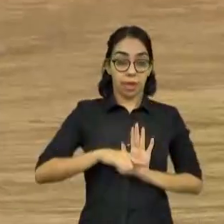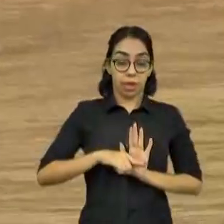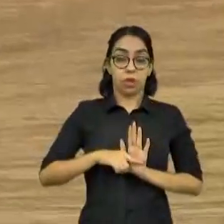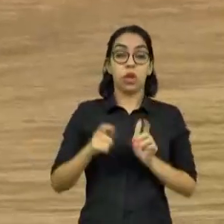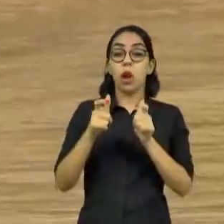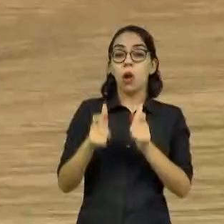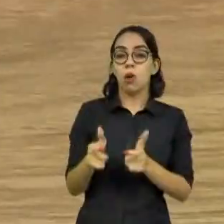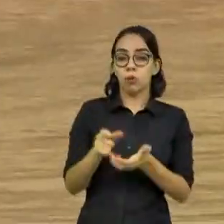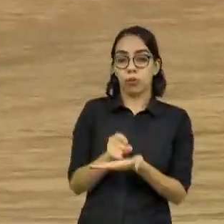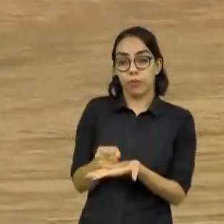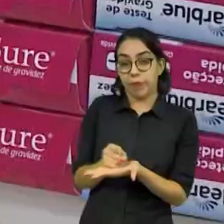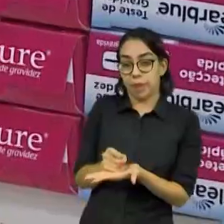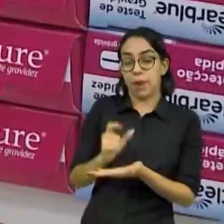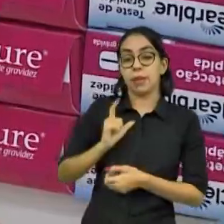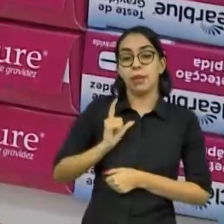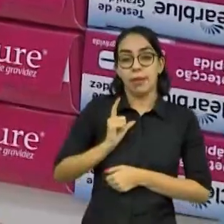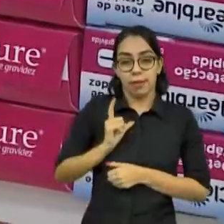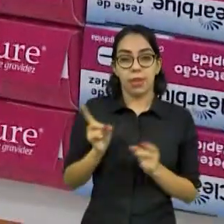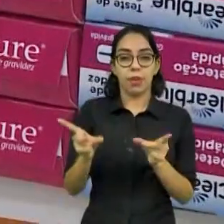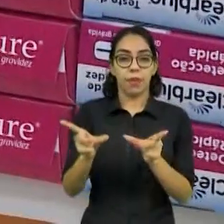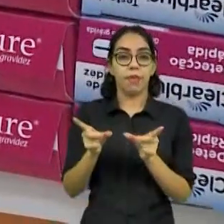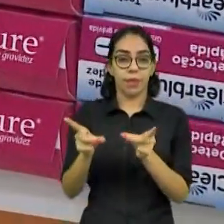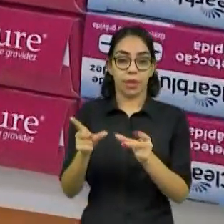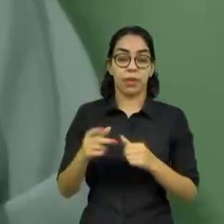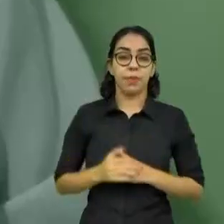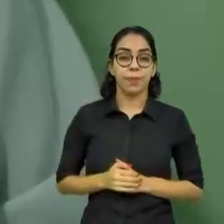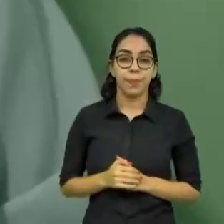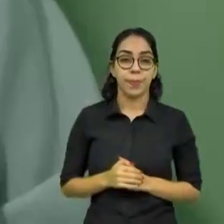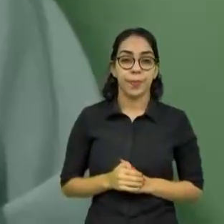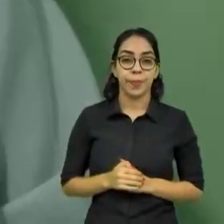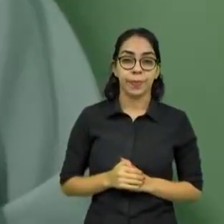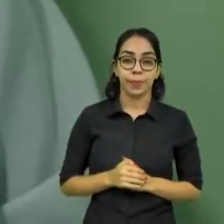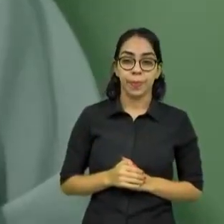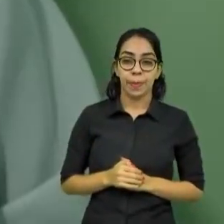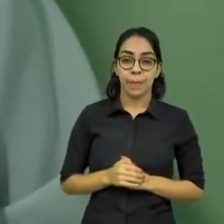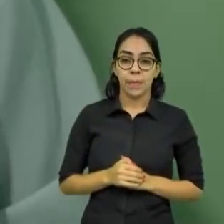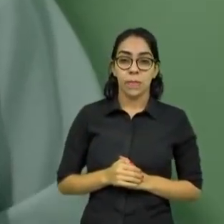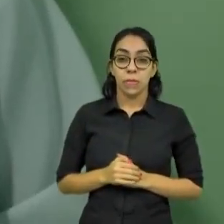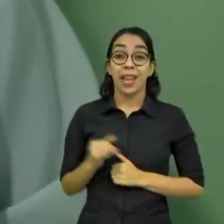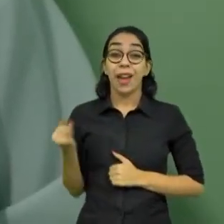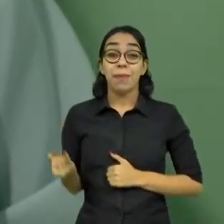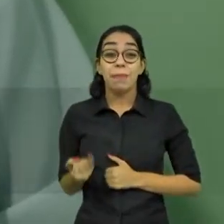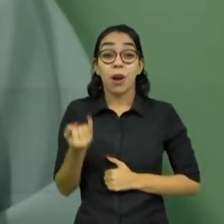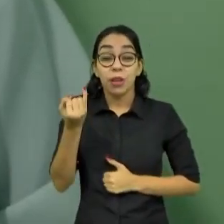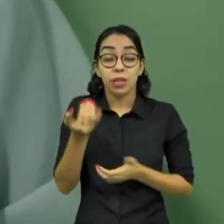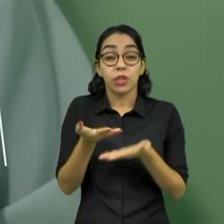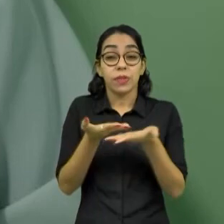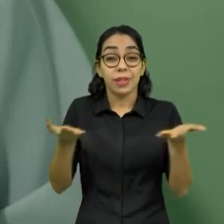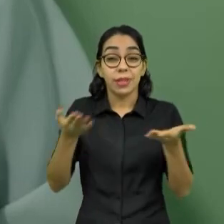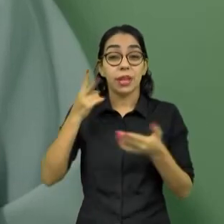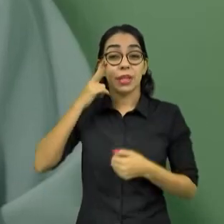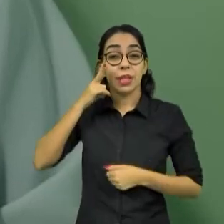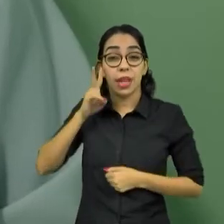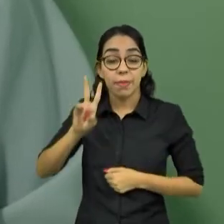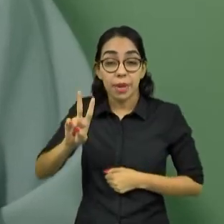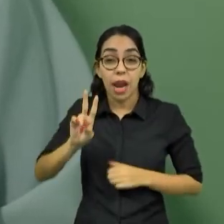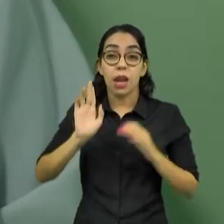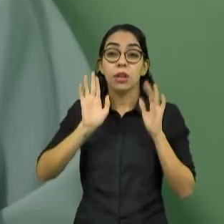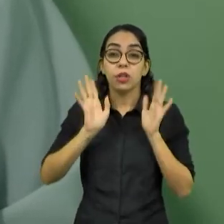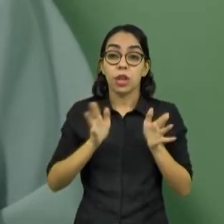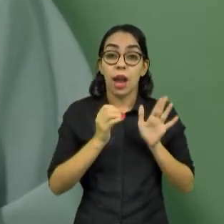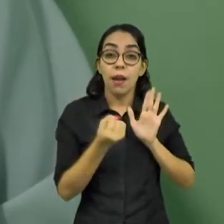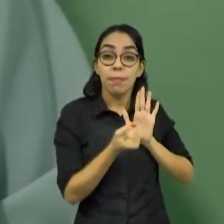são 32 opções disponíveis no mercado. É importante lembrar que existem vários fabricantes diferentes